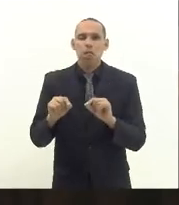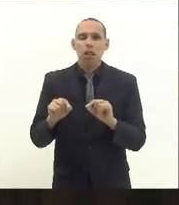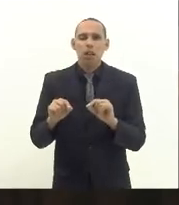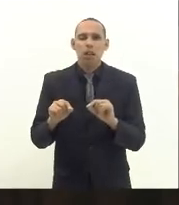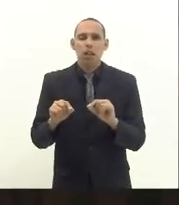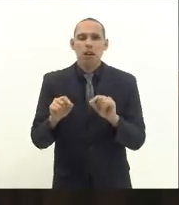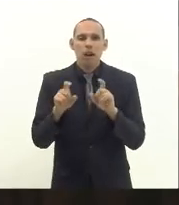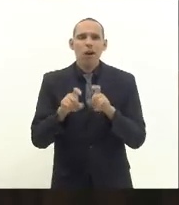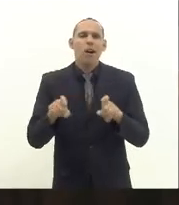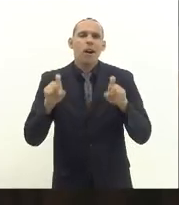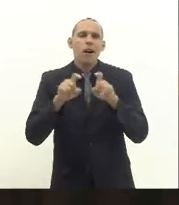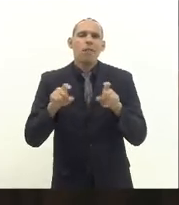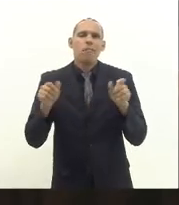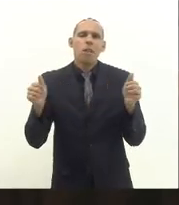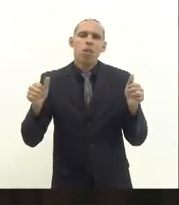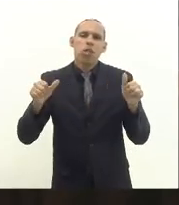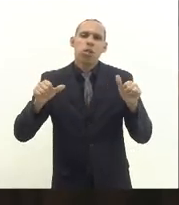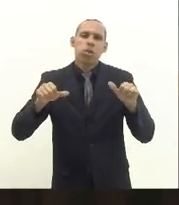regular desregula